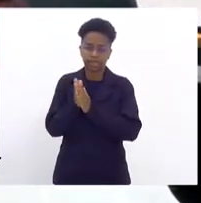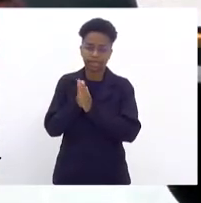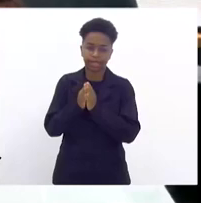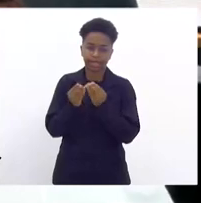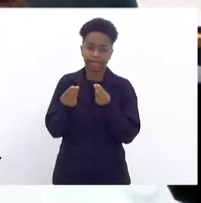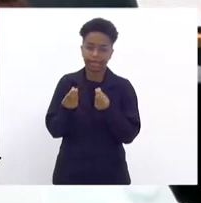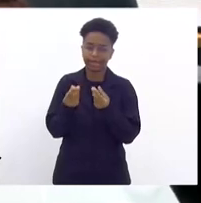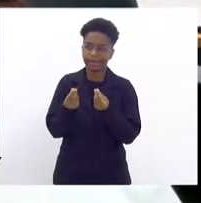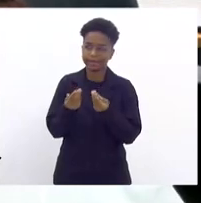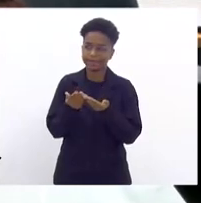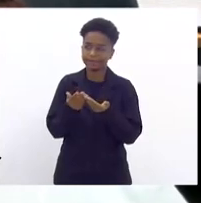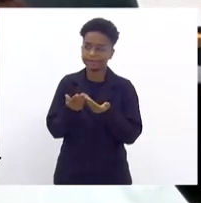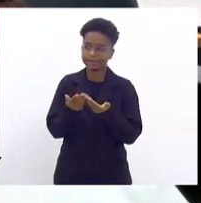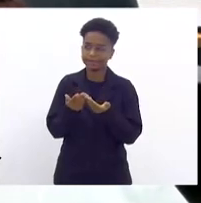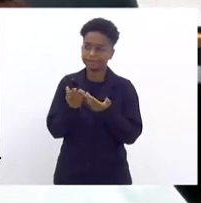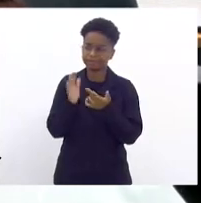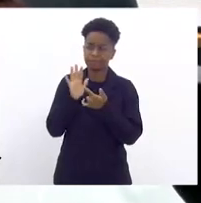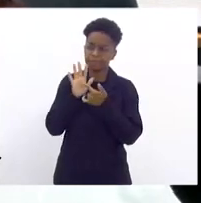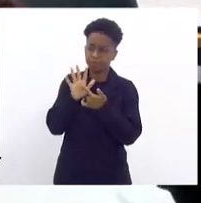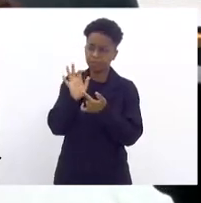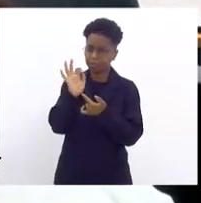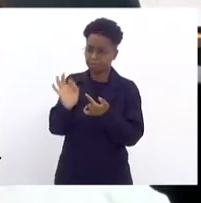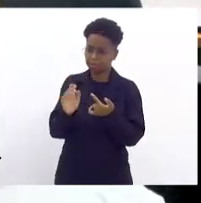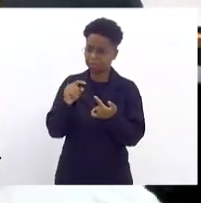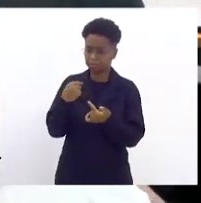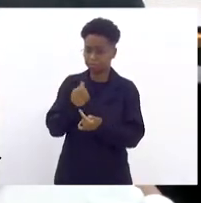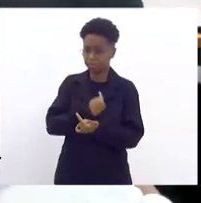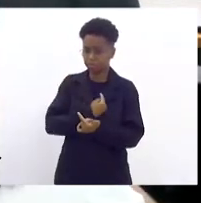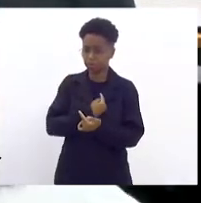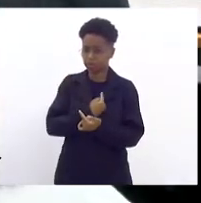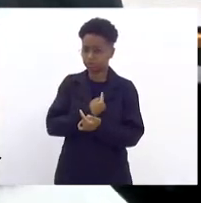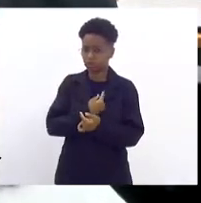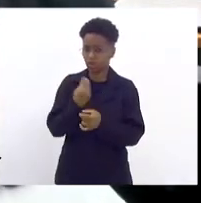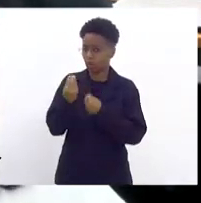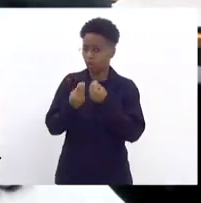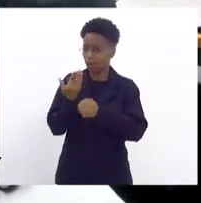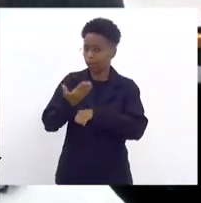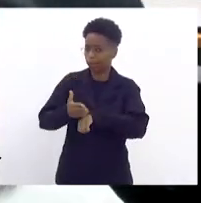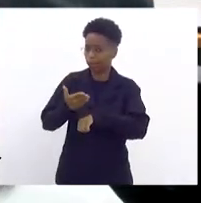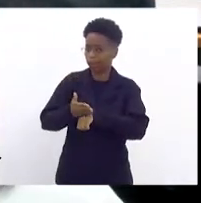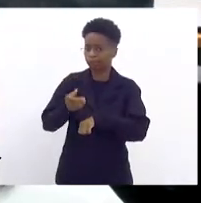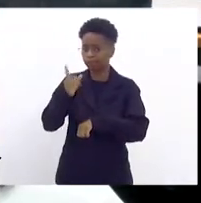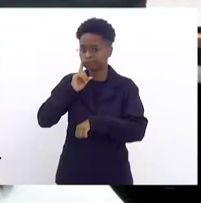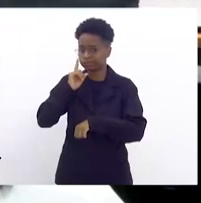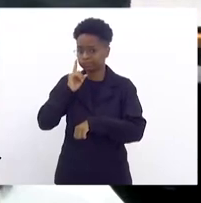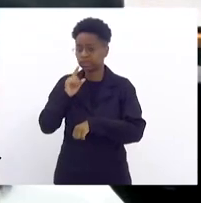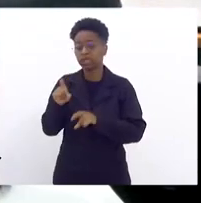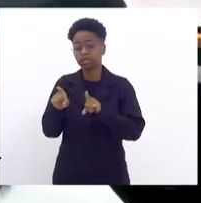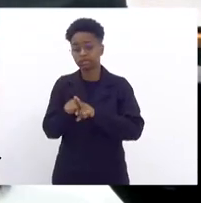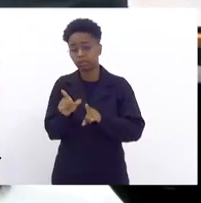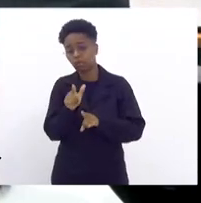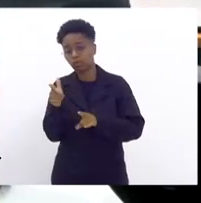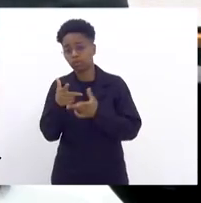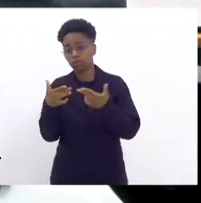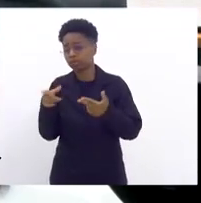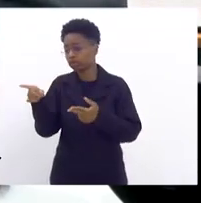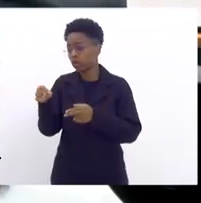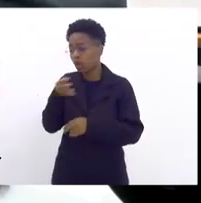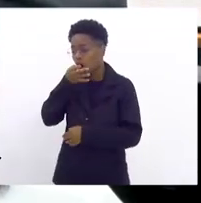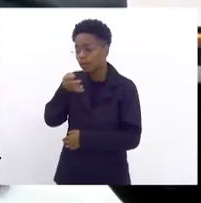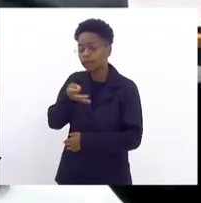vamos dizer assim revelada para nós na prática e outra coisa também que a doutora comentou